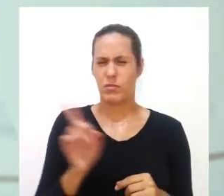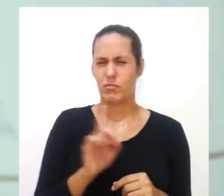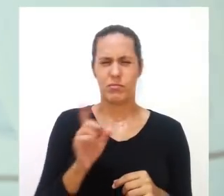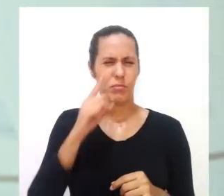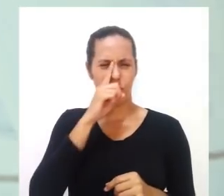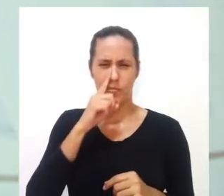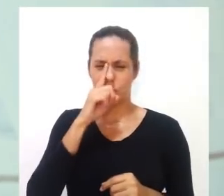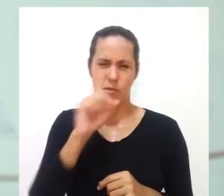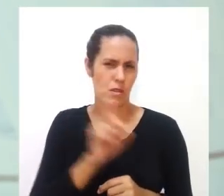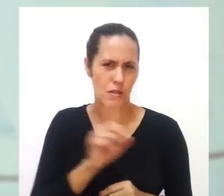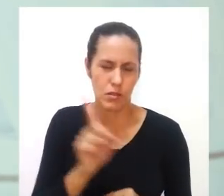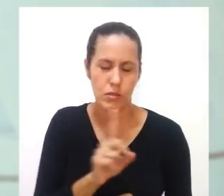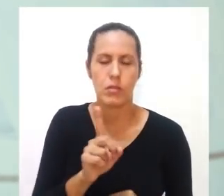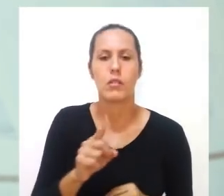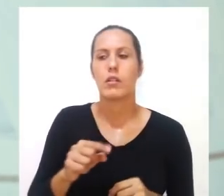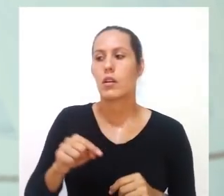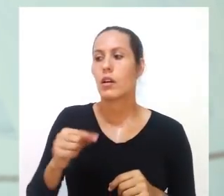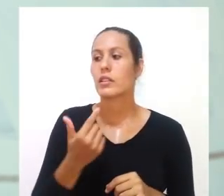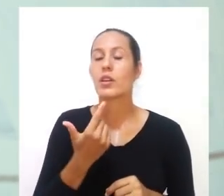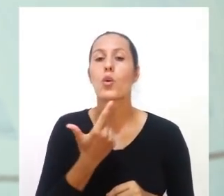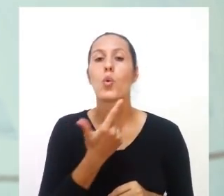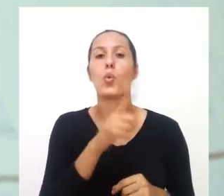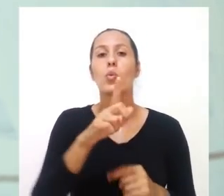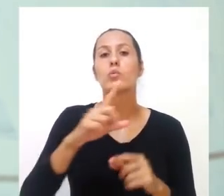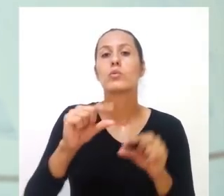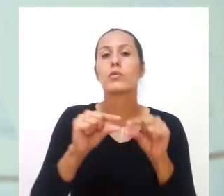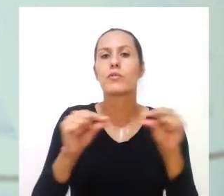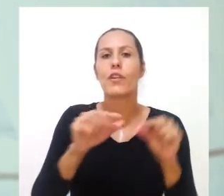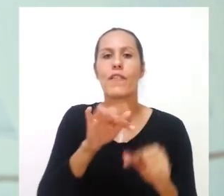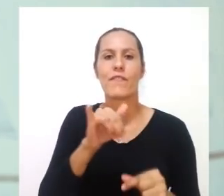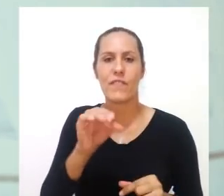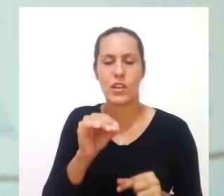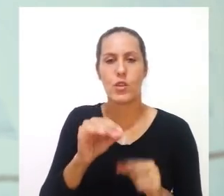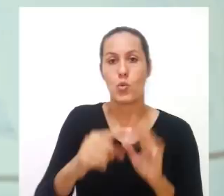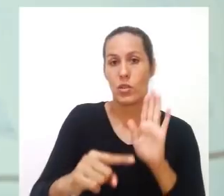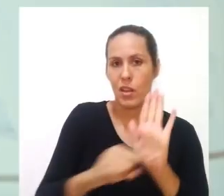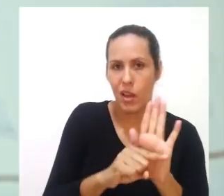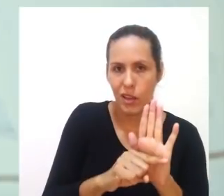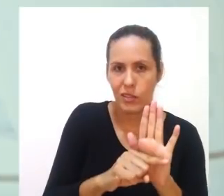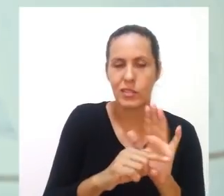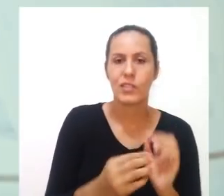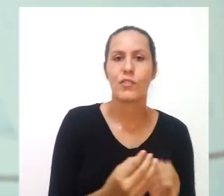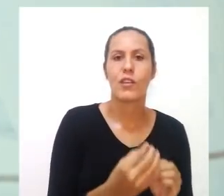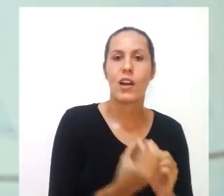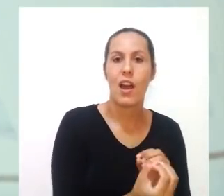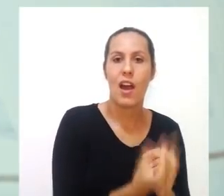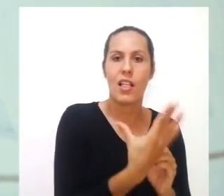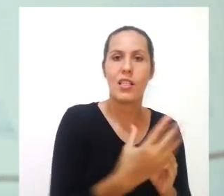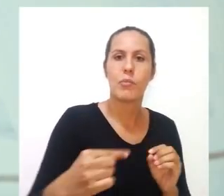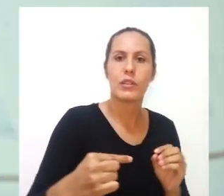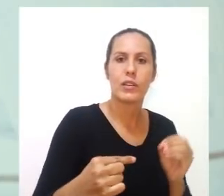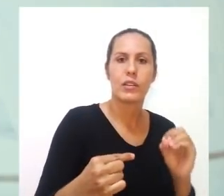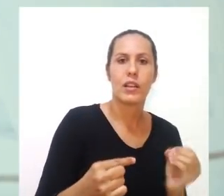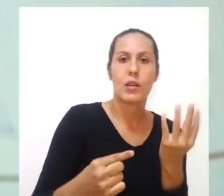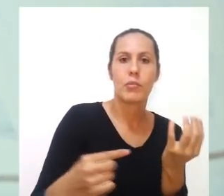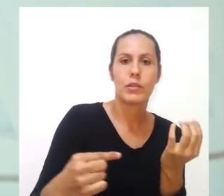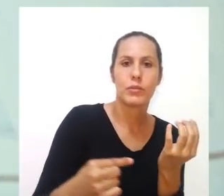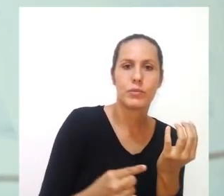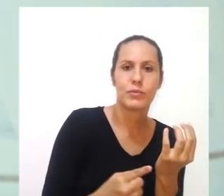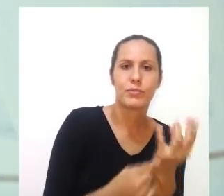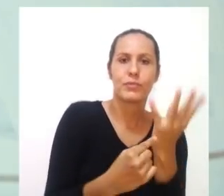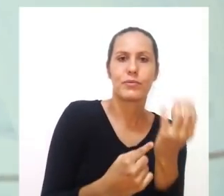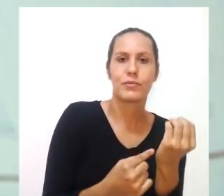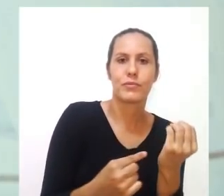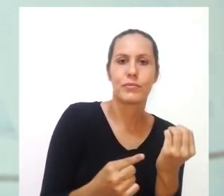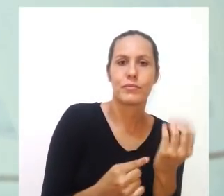tem risco de choque aqui. E aqui você pega o outro fio, que é o negativo, e só faz encostar no final da lâmpada,